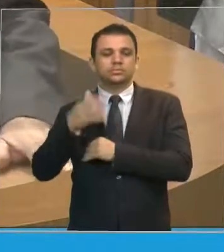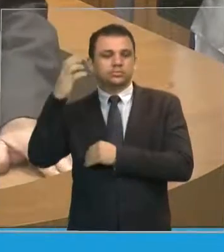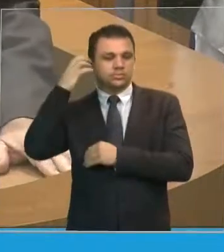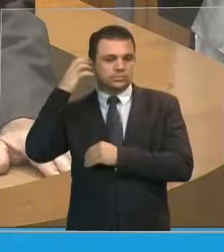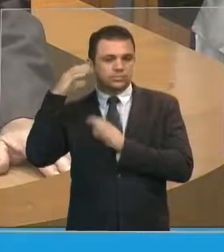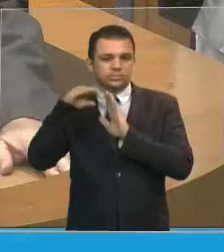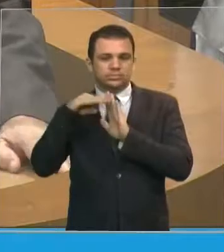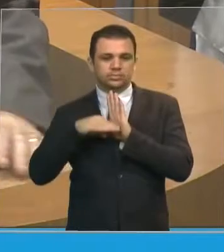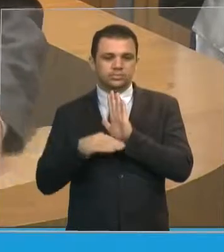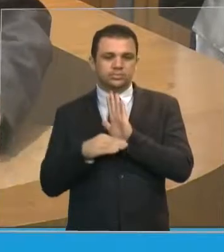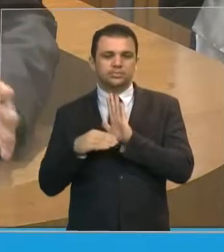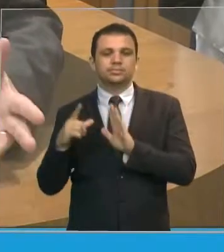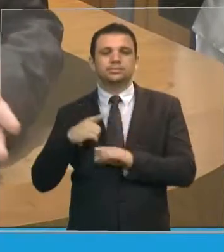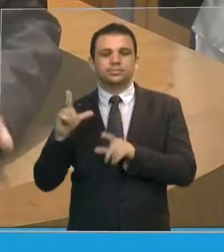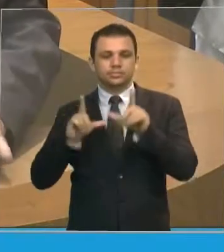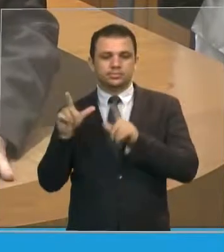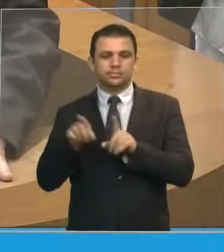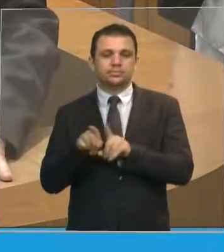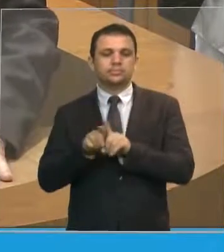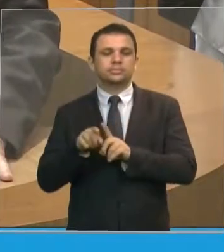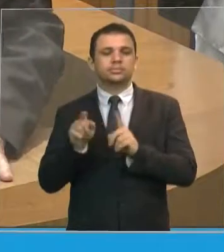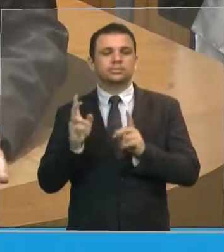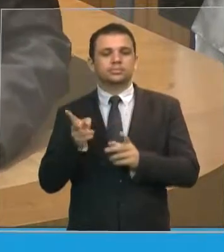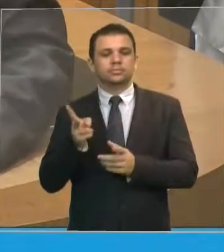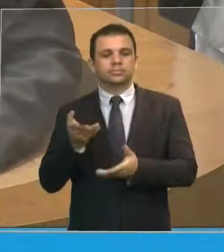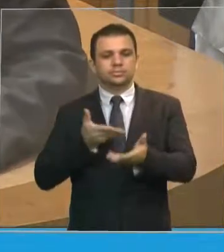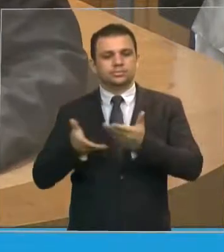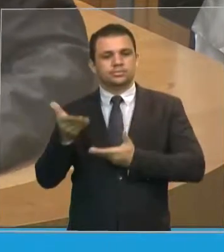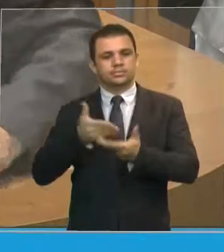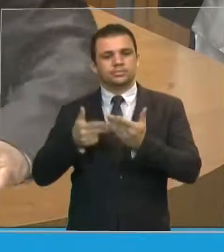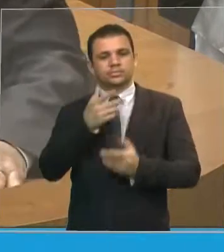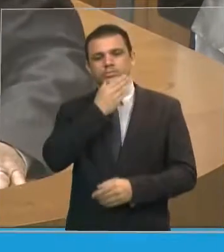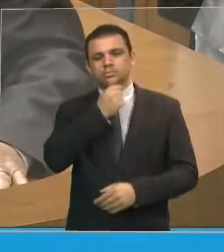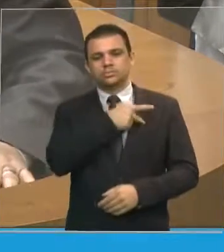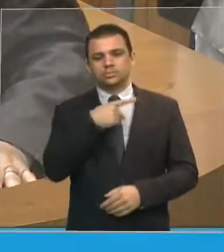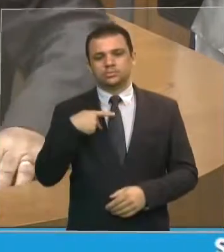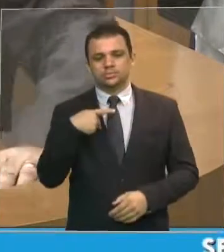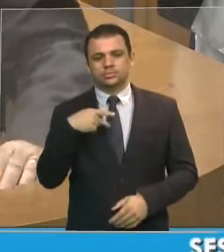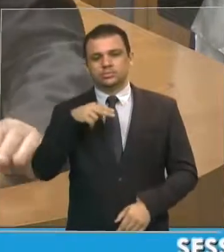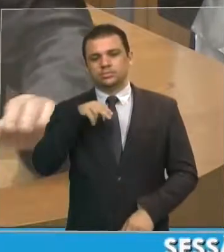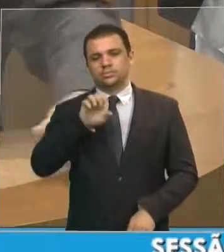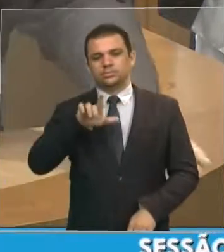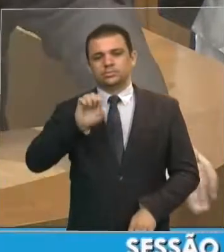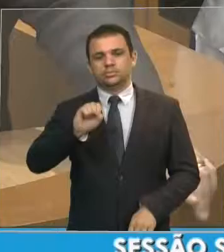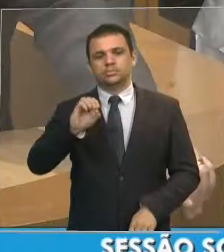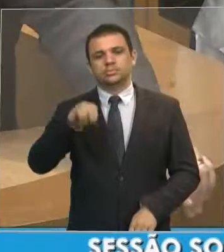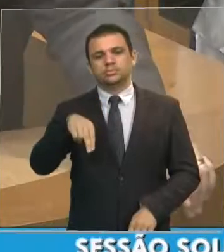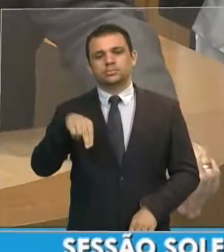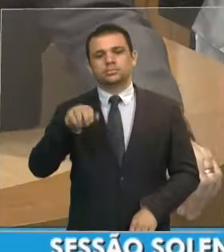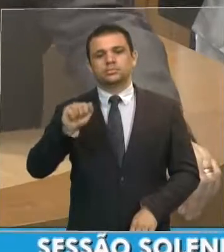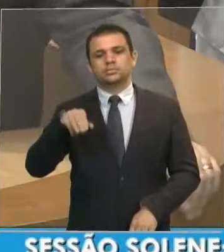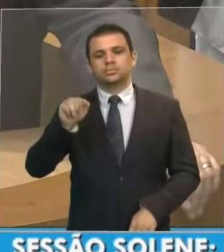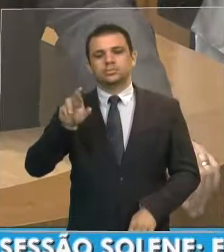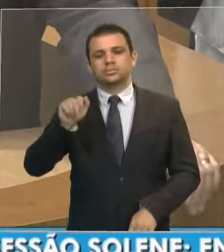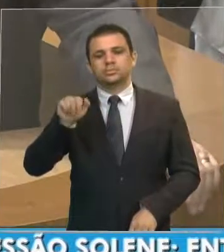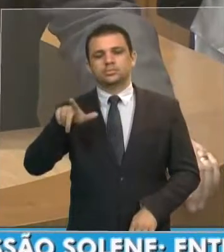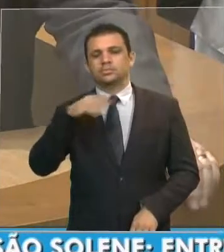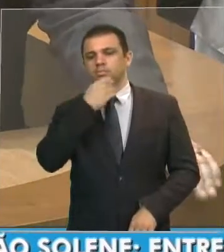Maranhense, interagia muito com o pastor Nelson Silva Amaral, um sábio, um